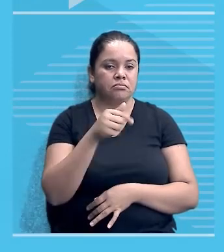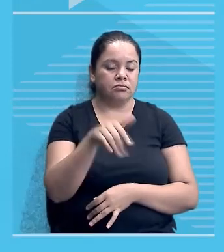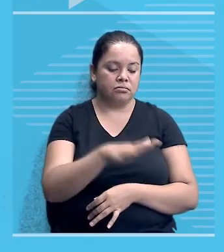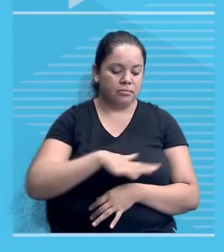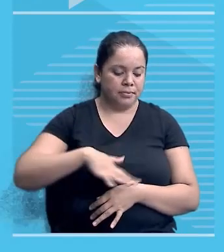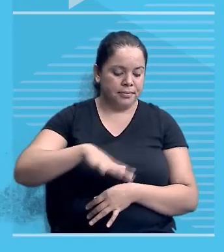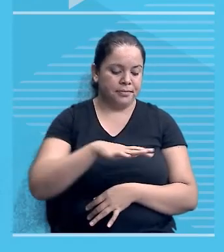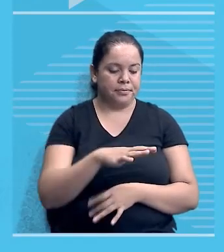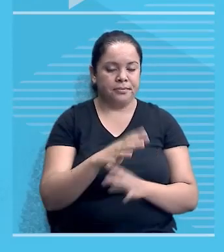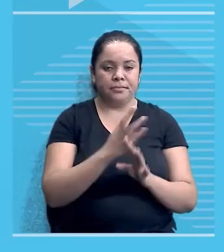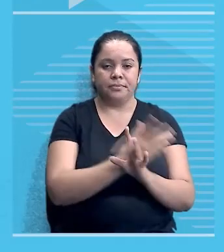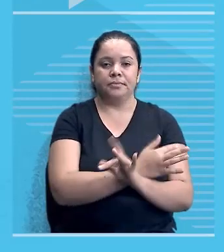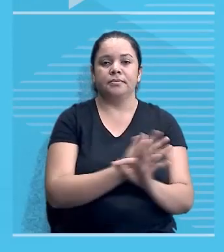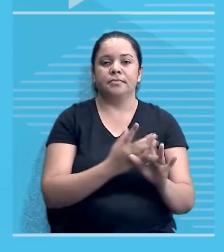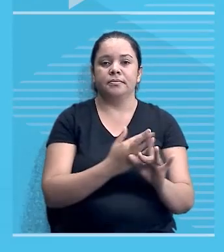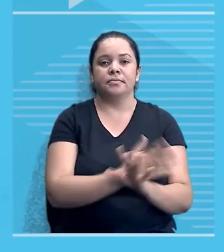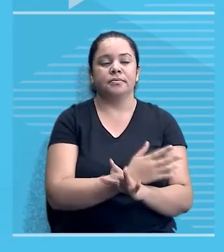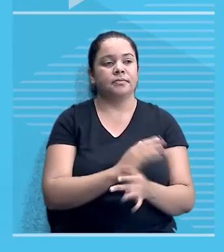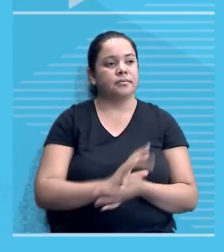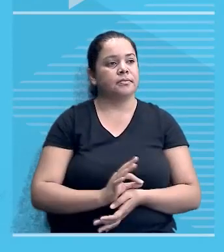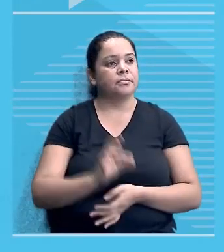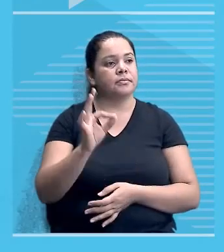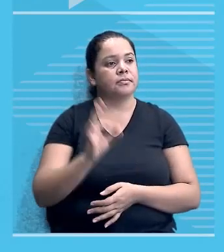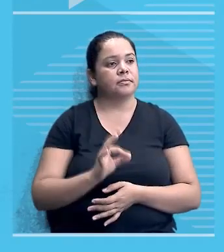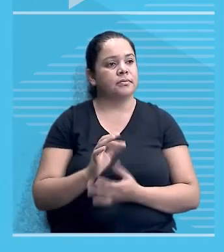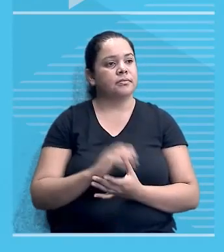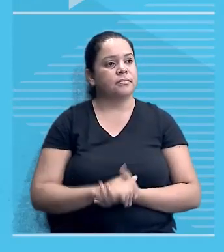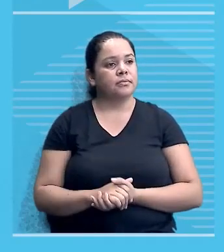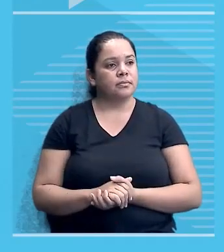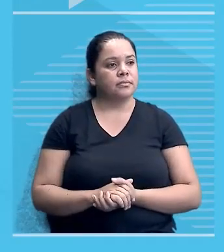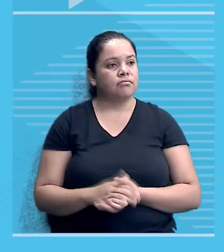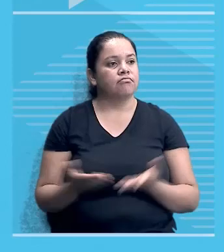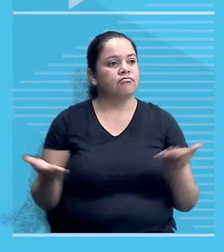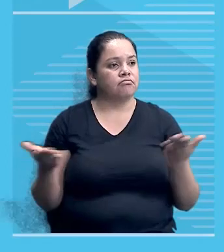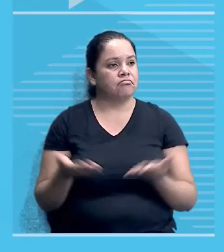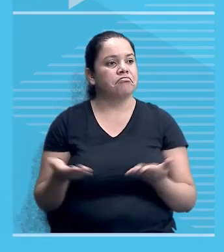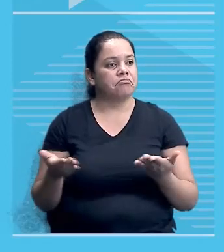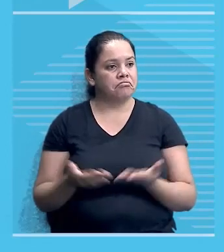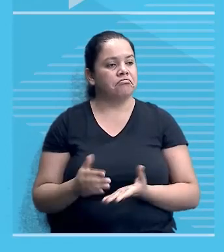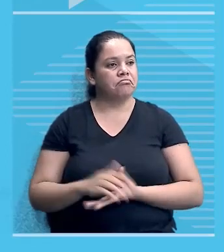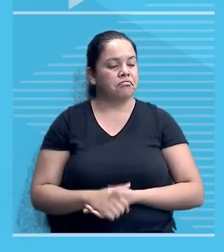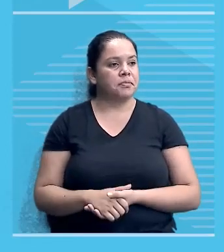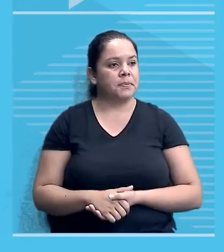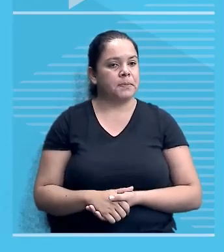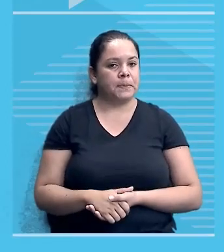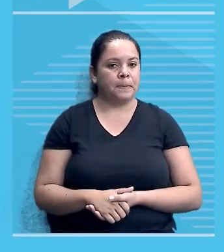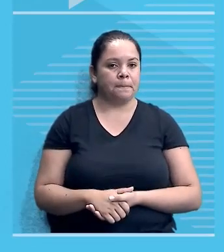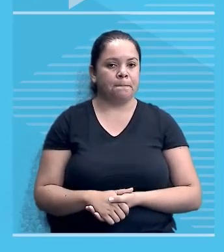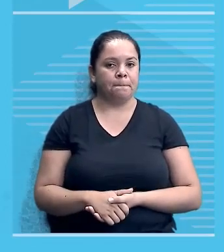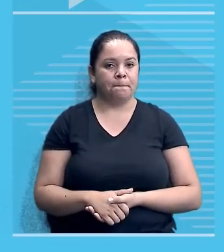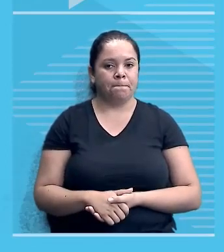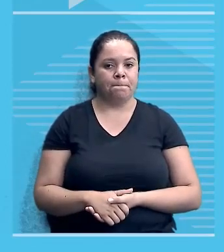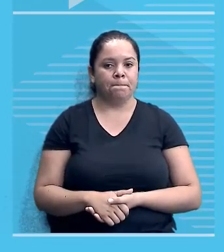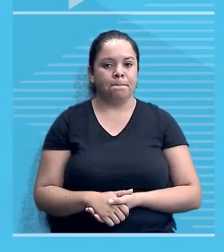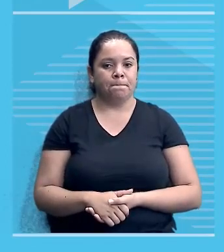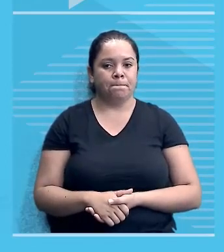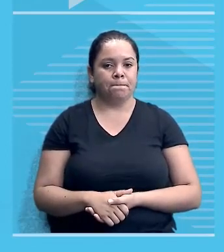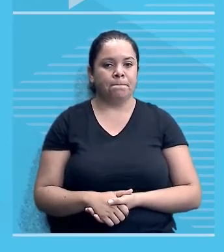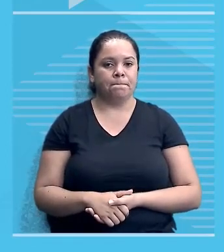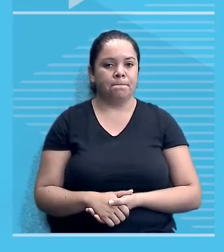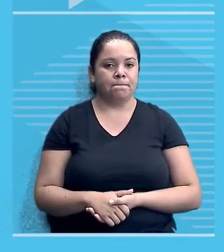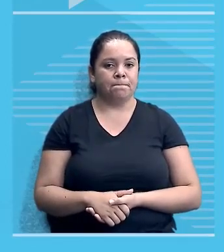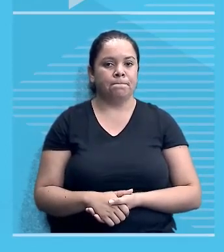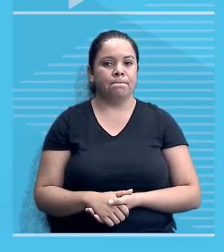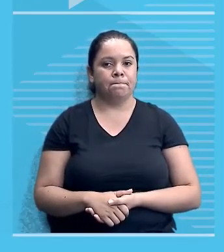os dados mais recentes de 85 a 86% da população vivendo na área urbana vivendo nas cidades